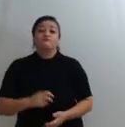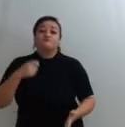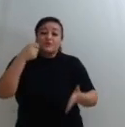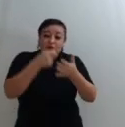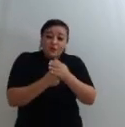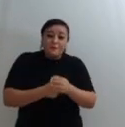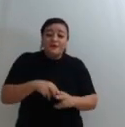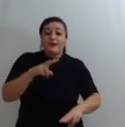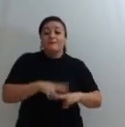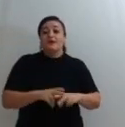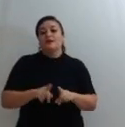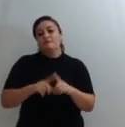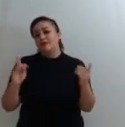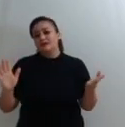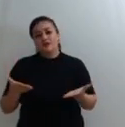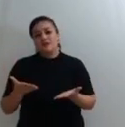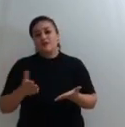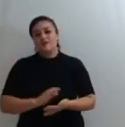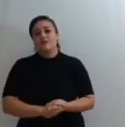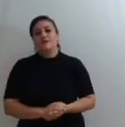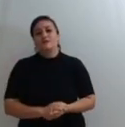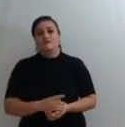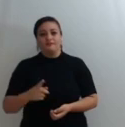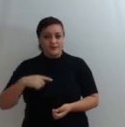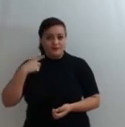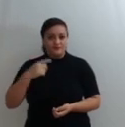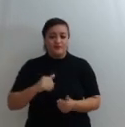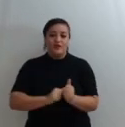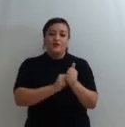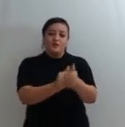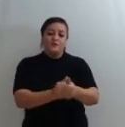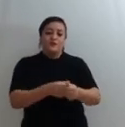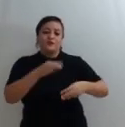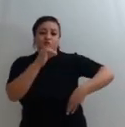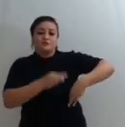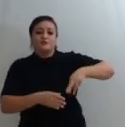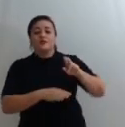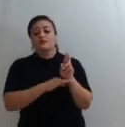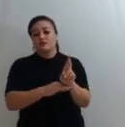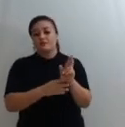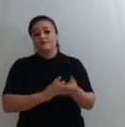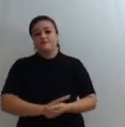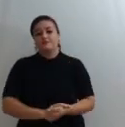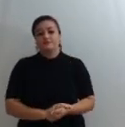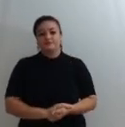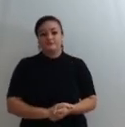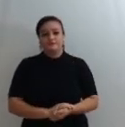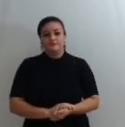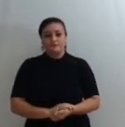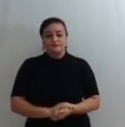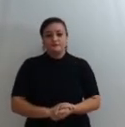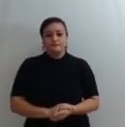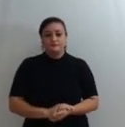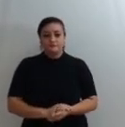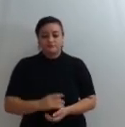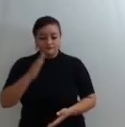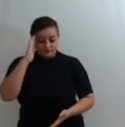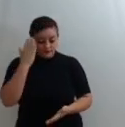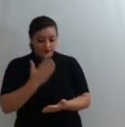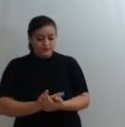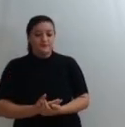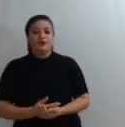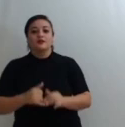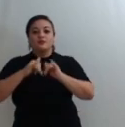hora, doutor Flávio, estou acompanhando o voto do eminente relator. Obrigado. Então, fica assim